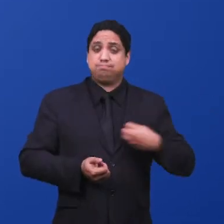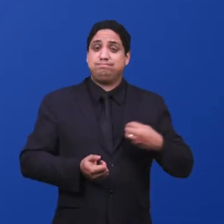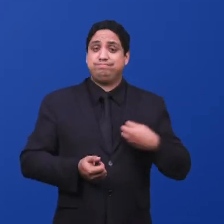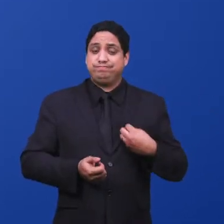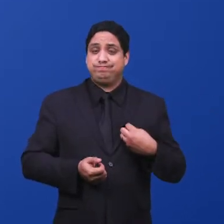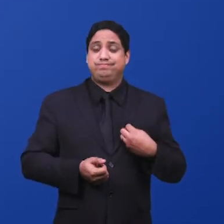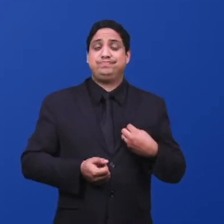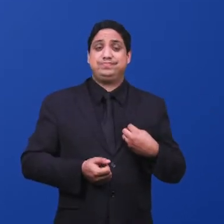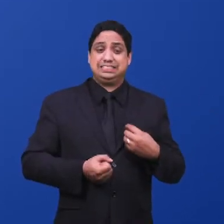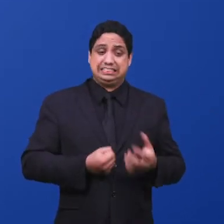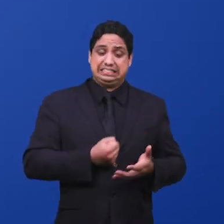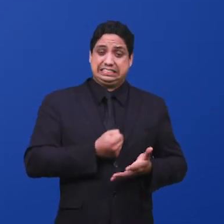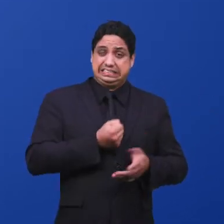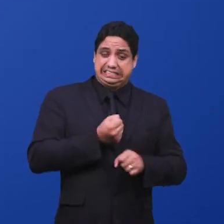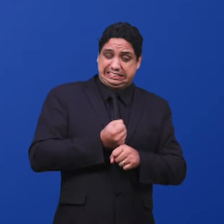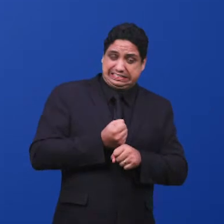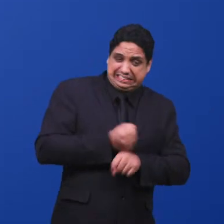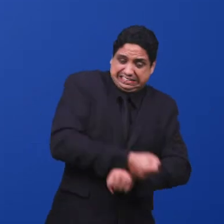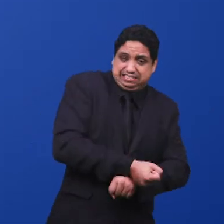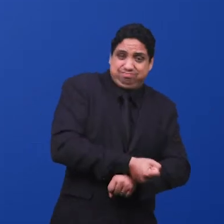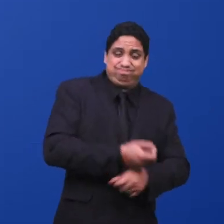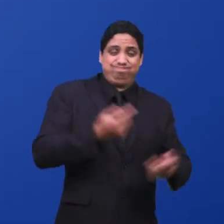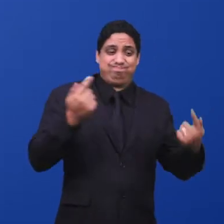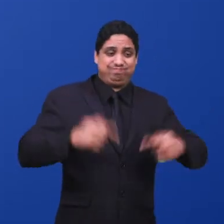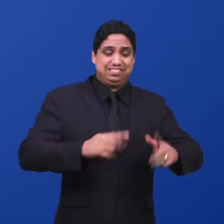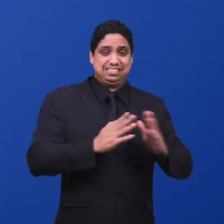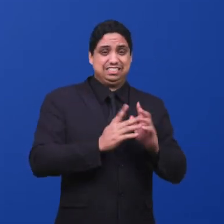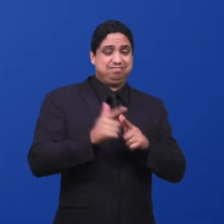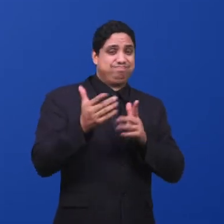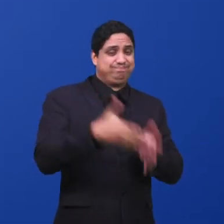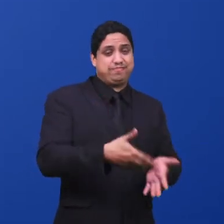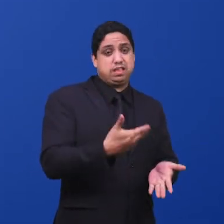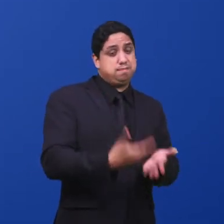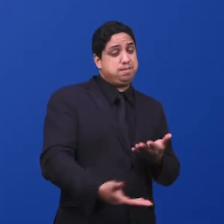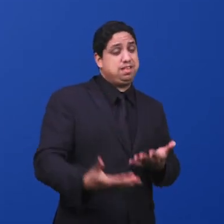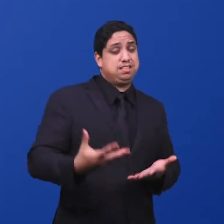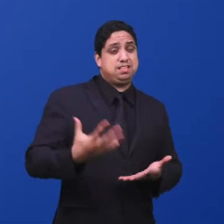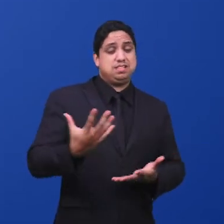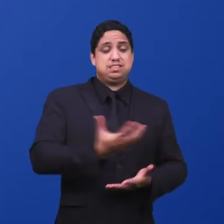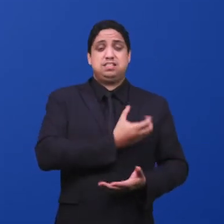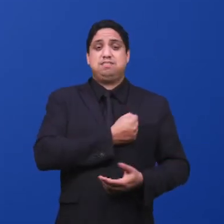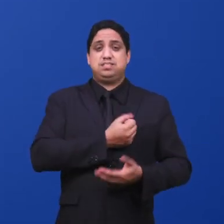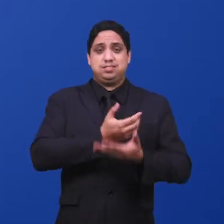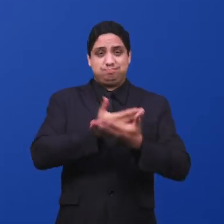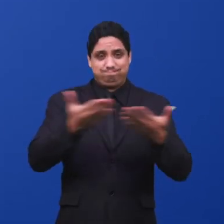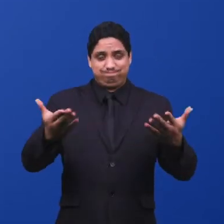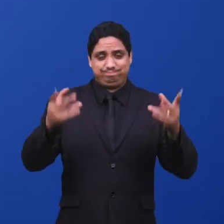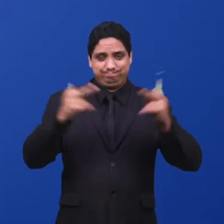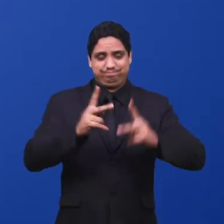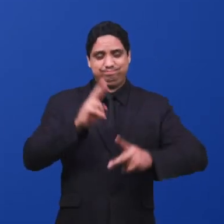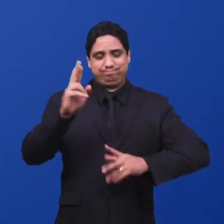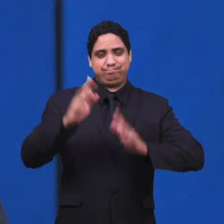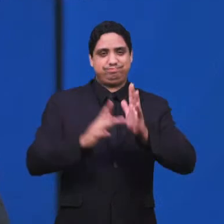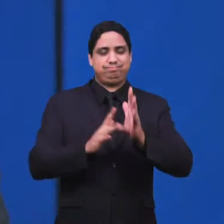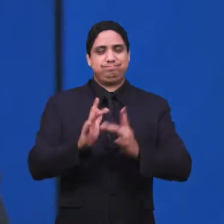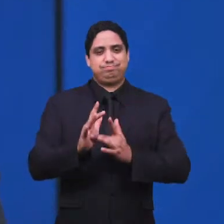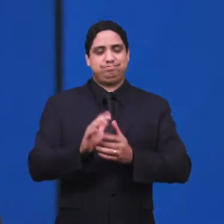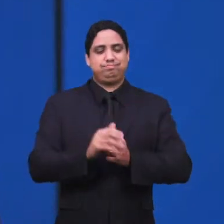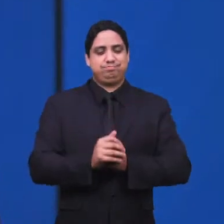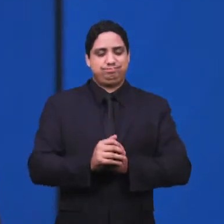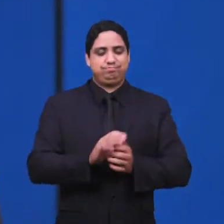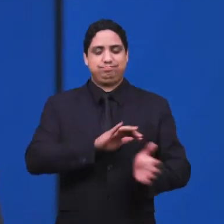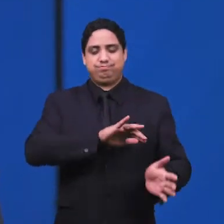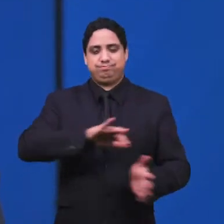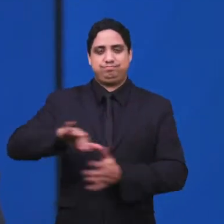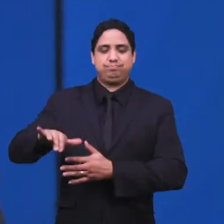igreja infiel que perdeu a eternidade. A todos, a paz do Senhor Jesus. Muito